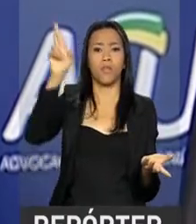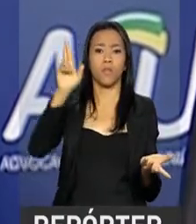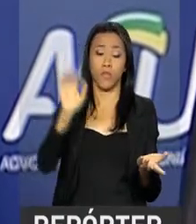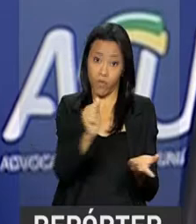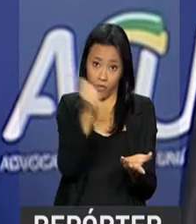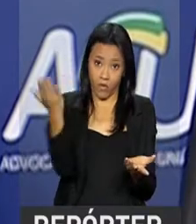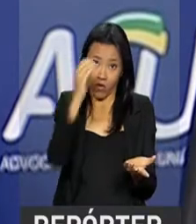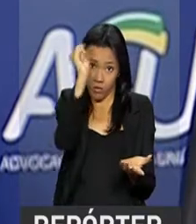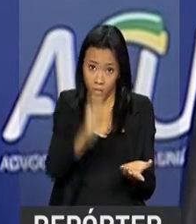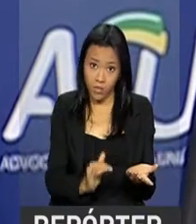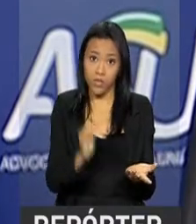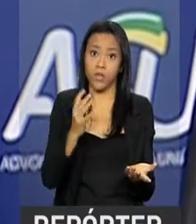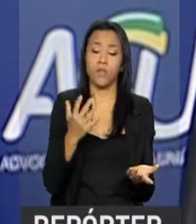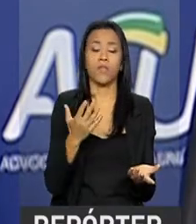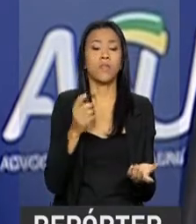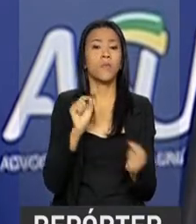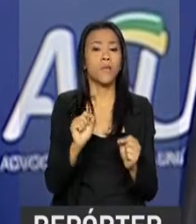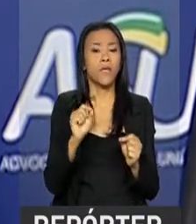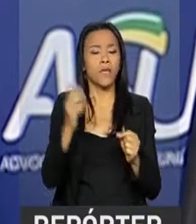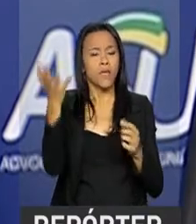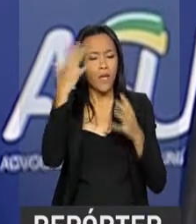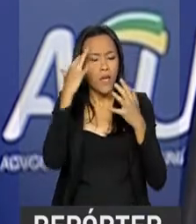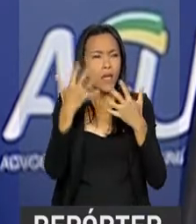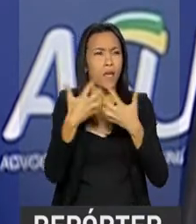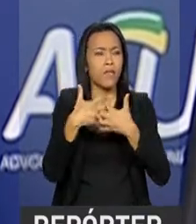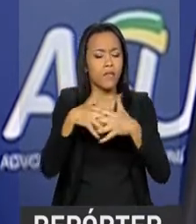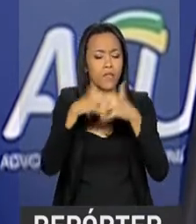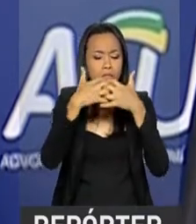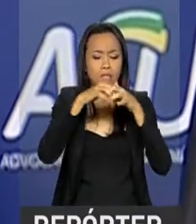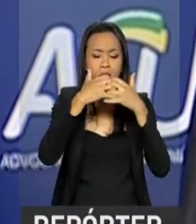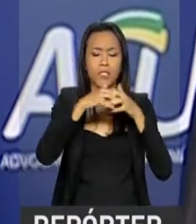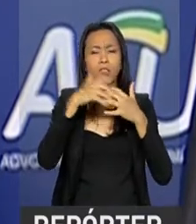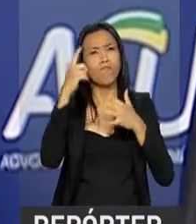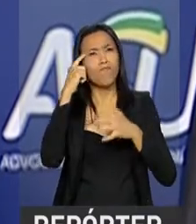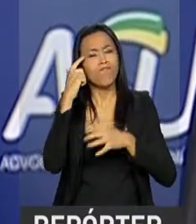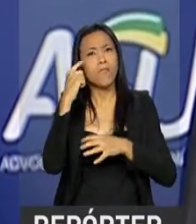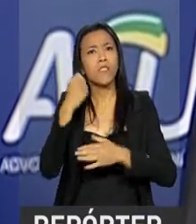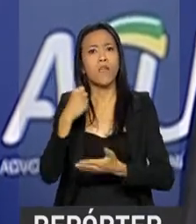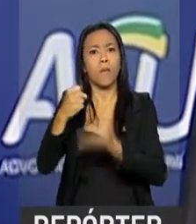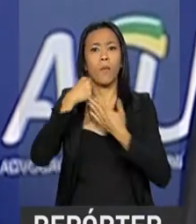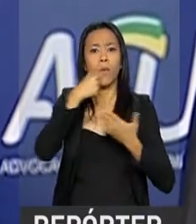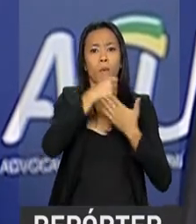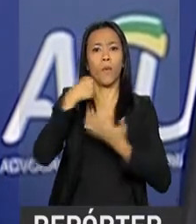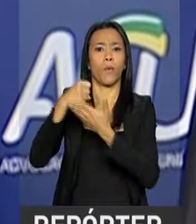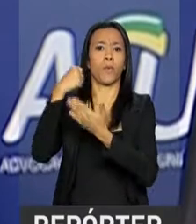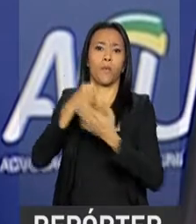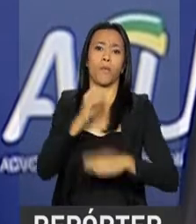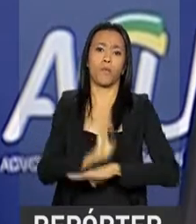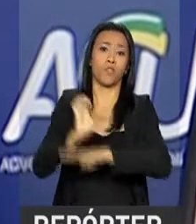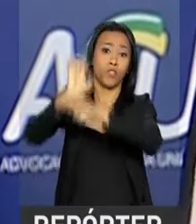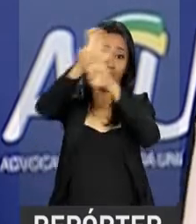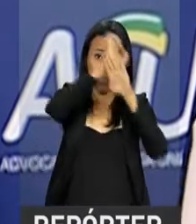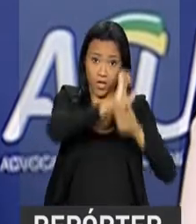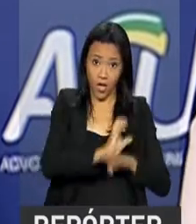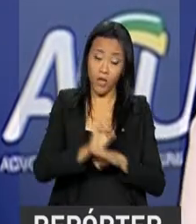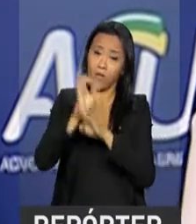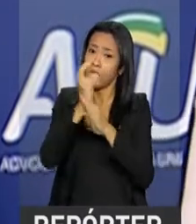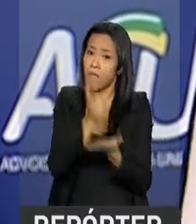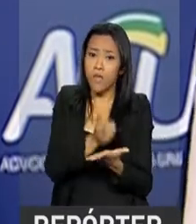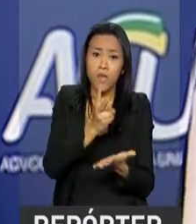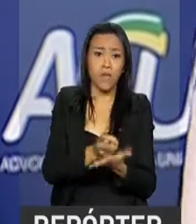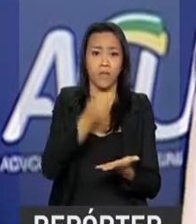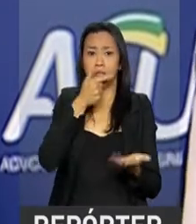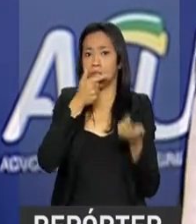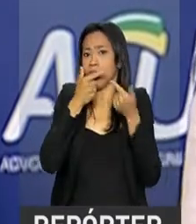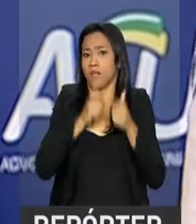fato ele merece, trazendo e refletindo exatamente esse federalismo de cooperação. Falamos a mesma língua e fazemos uma defesa eficiente.